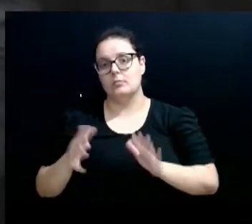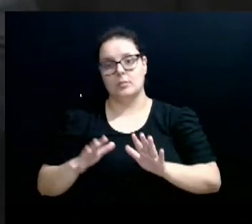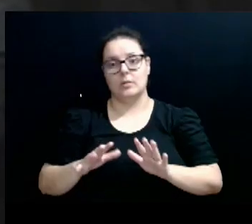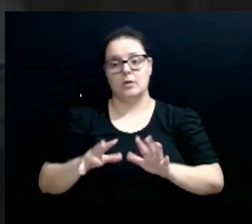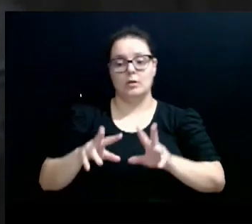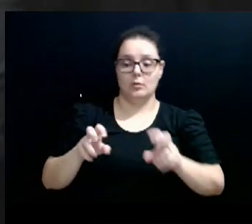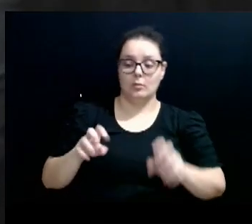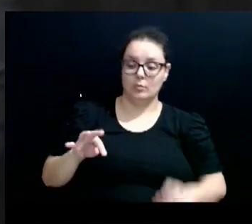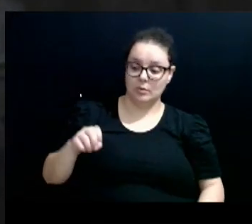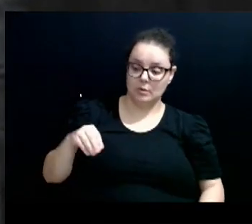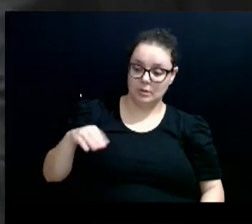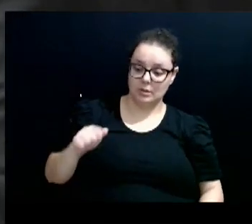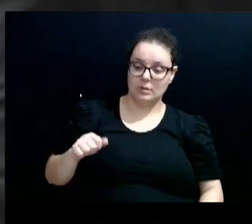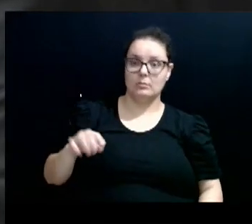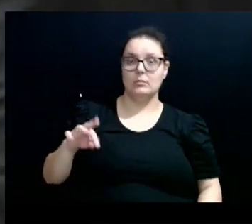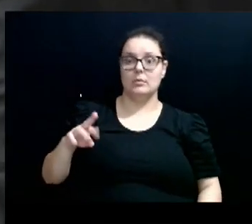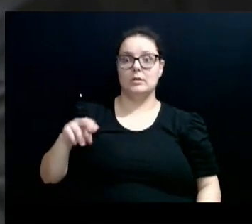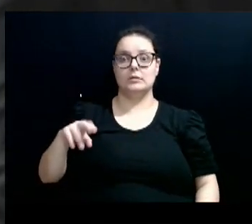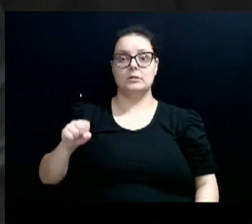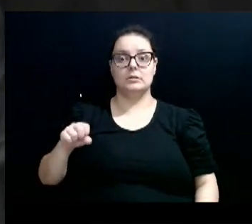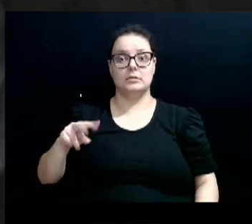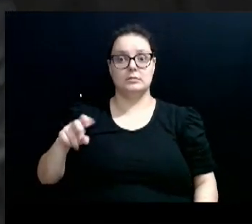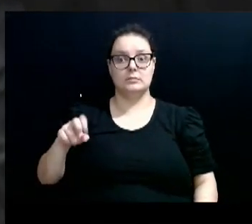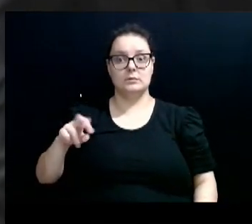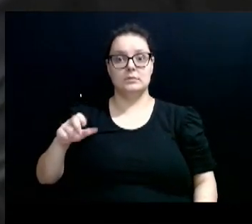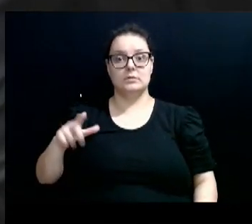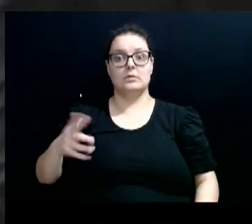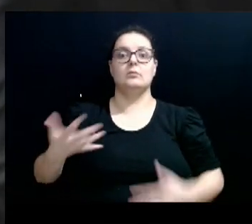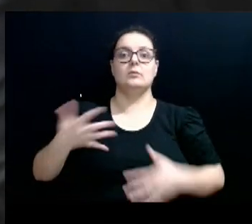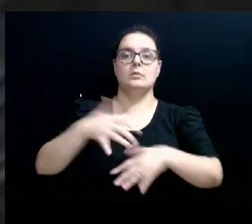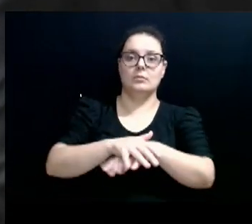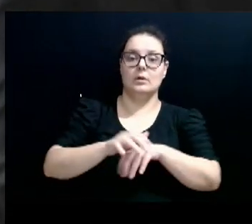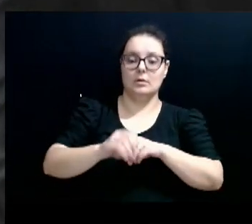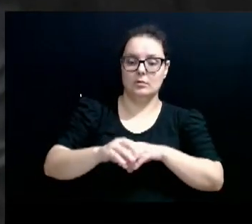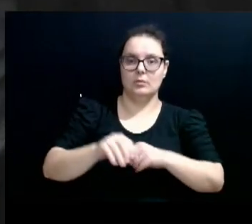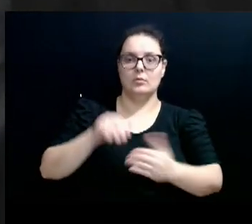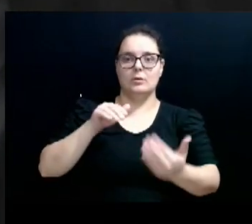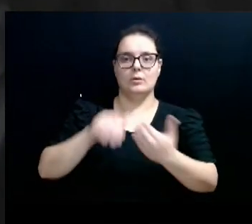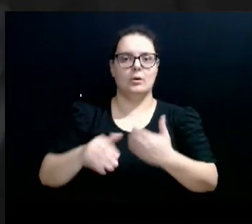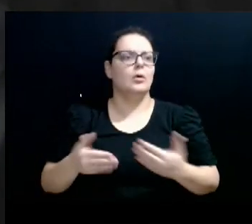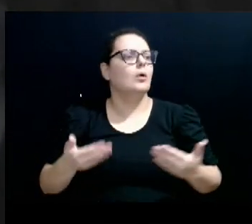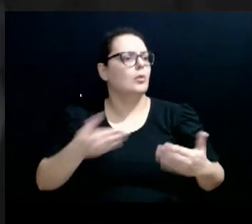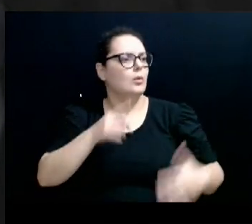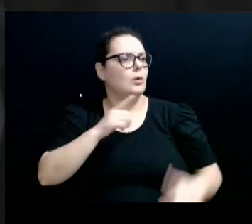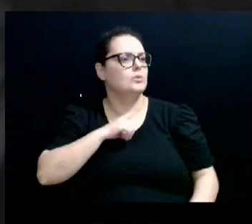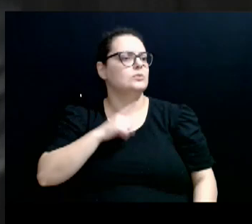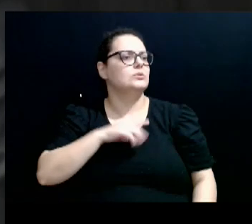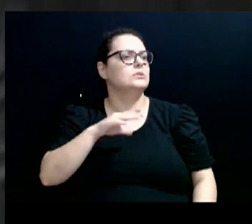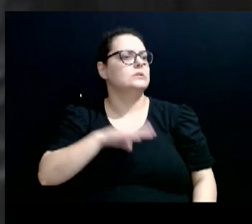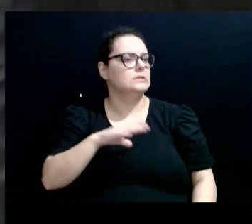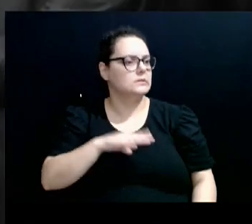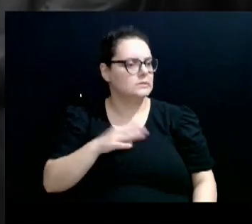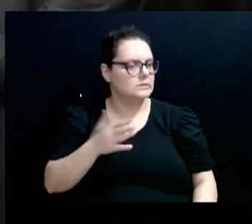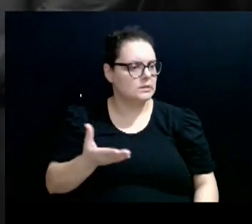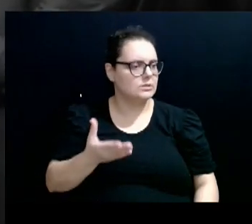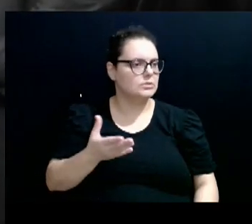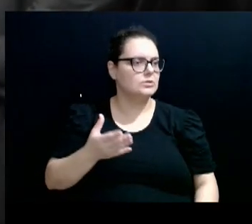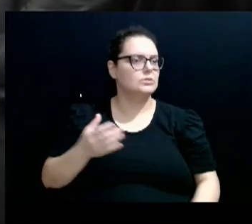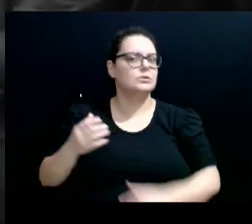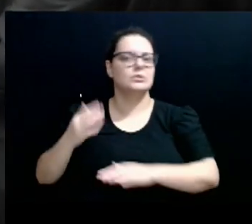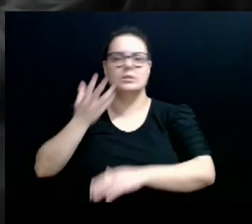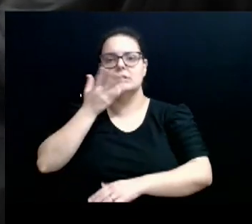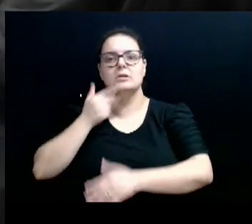nós inserimos a educação do trânsito. Hoje tem até aquela cidade que eles levam as crianças na